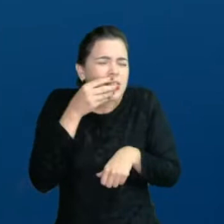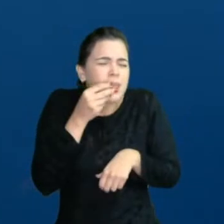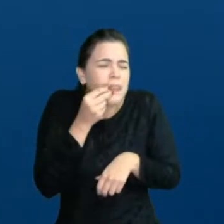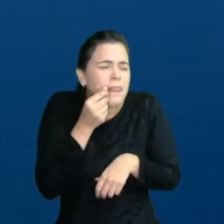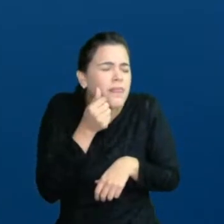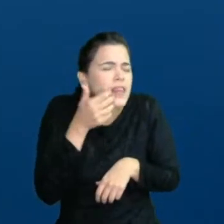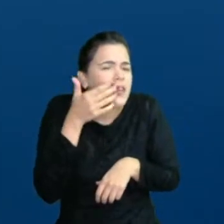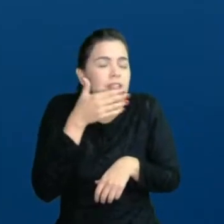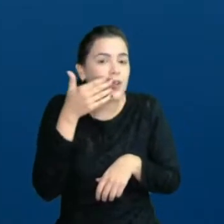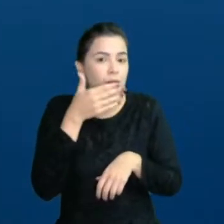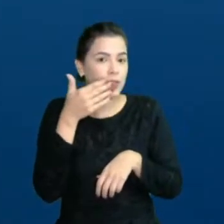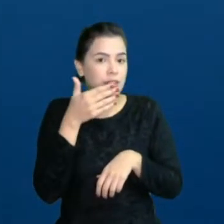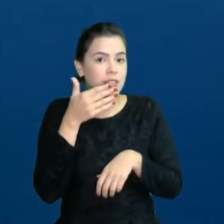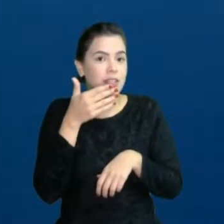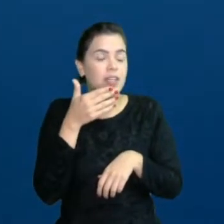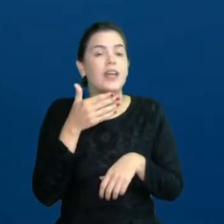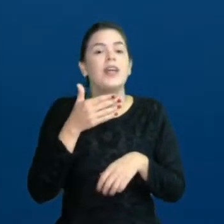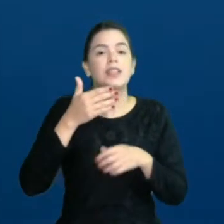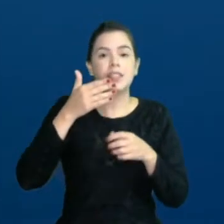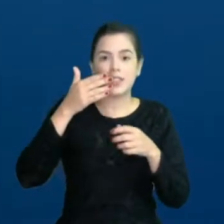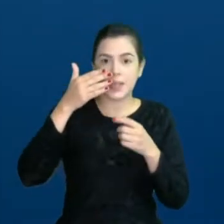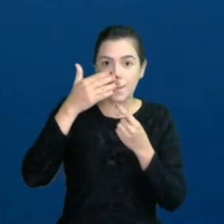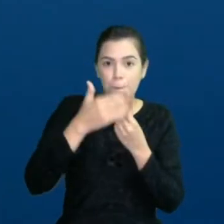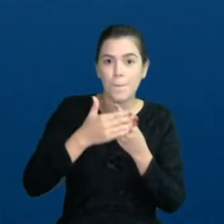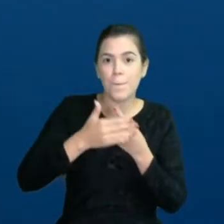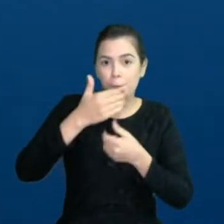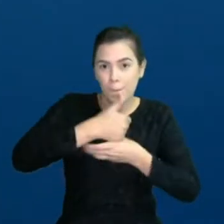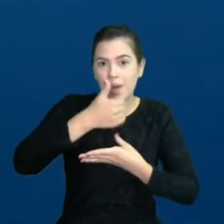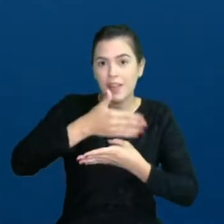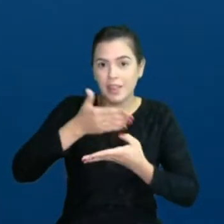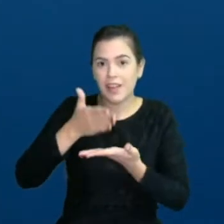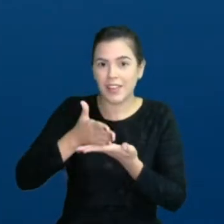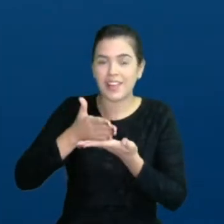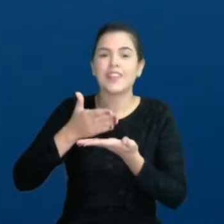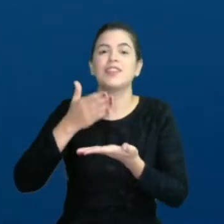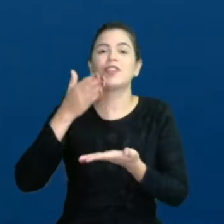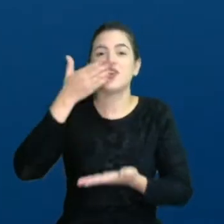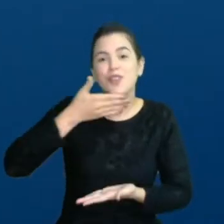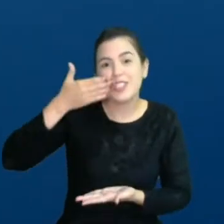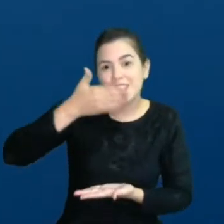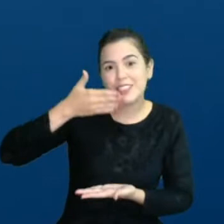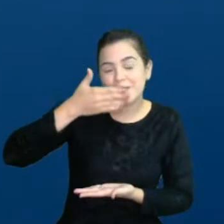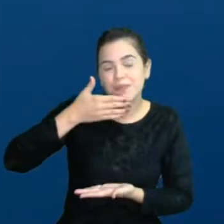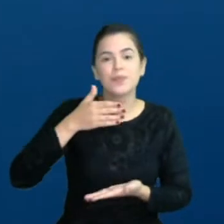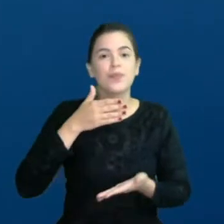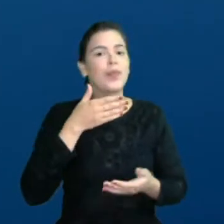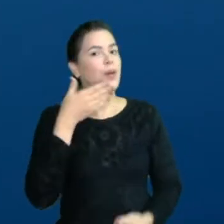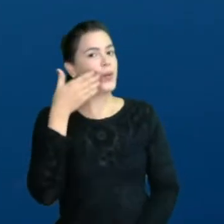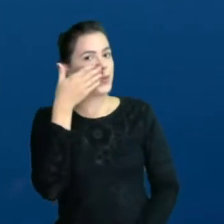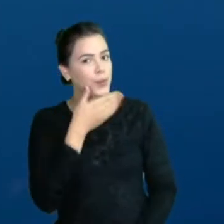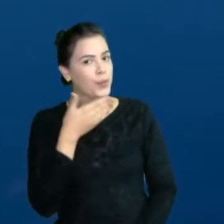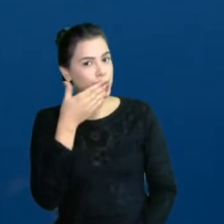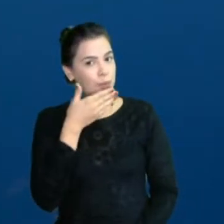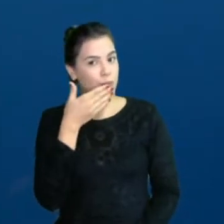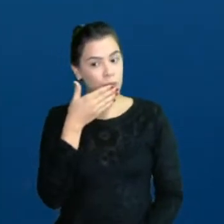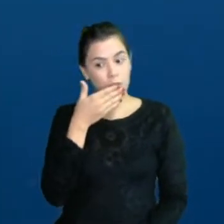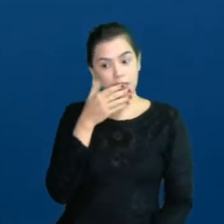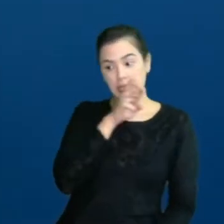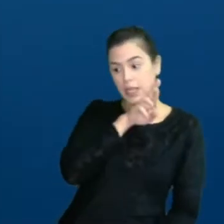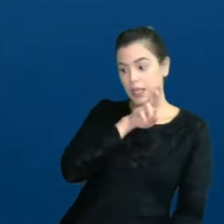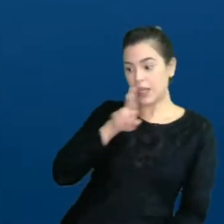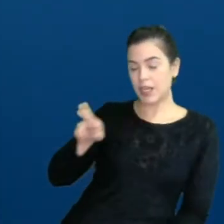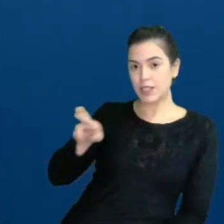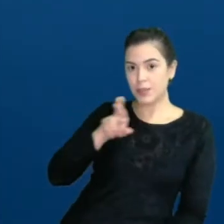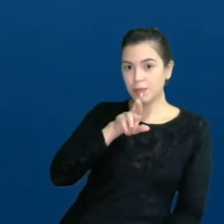que o doce de batata doce. O doce